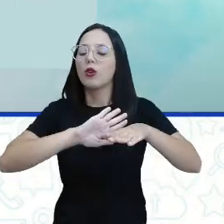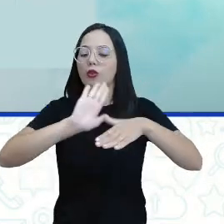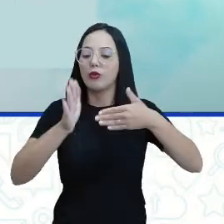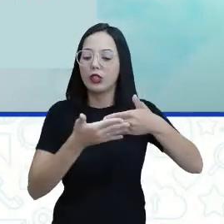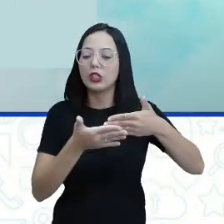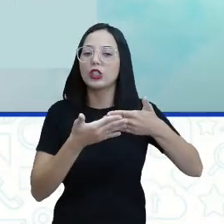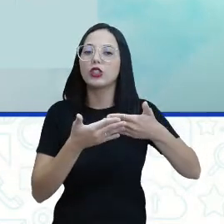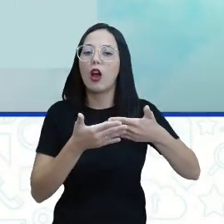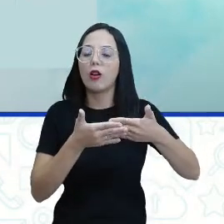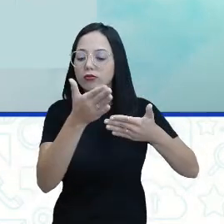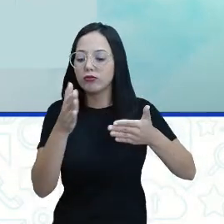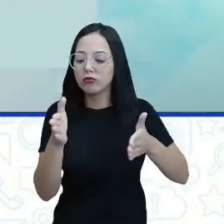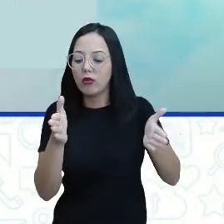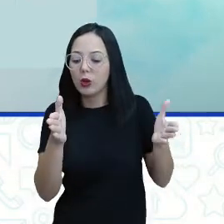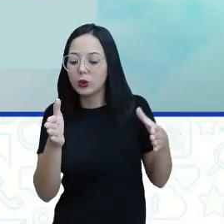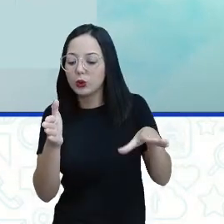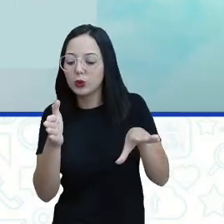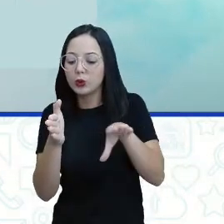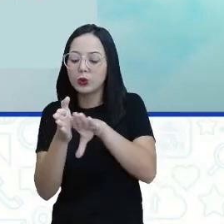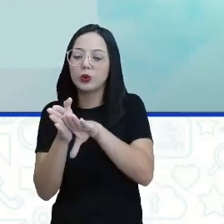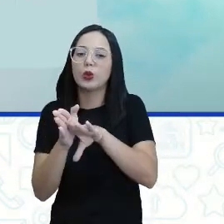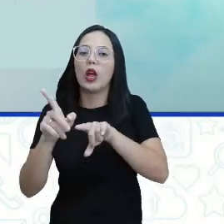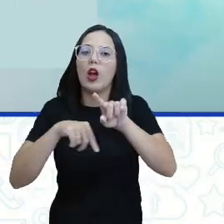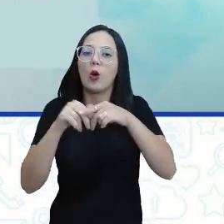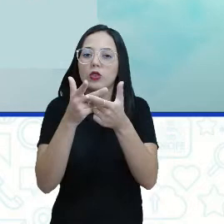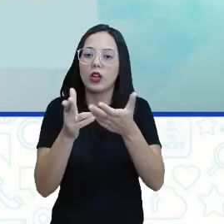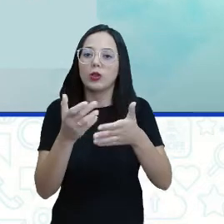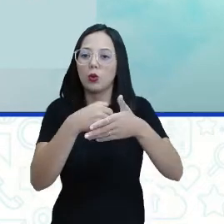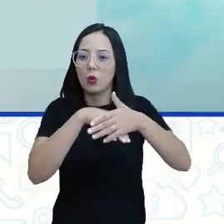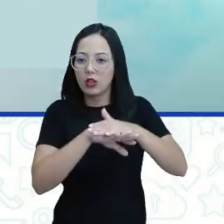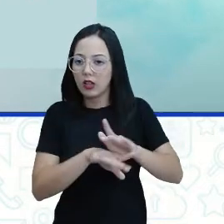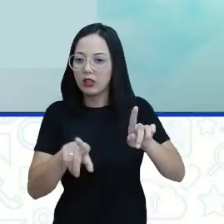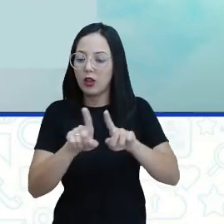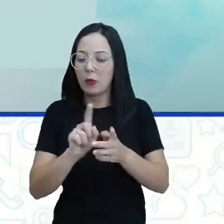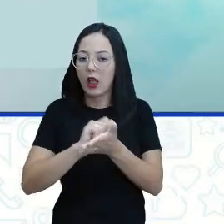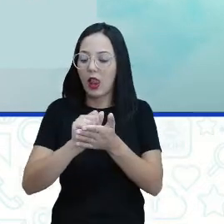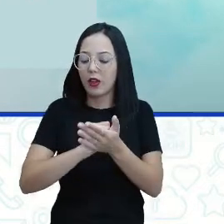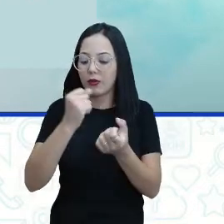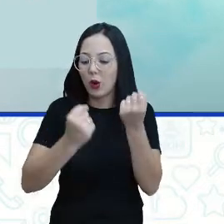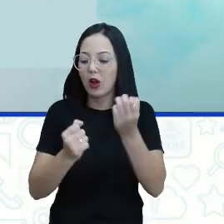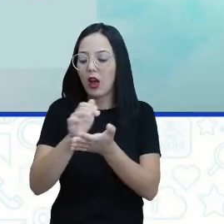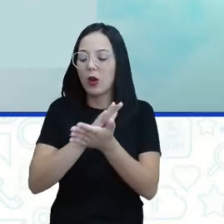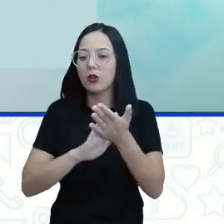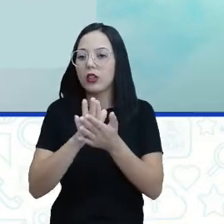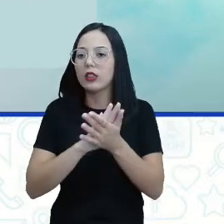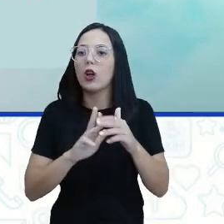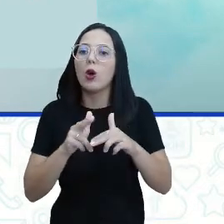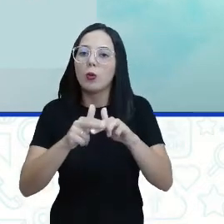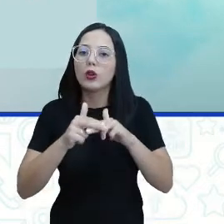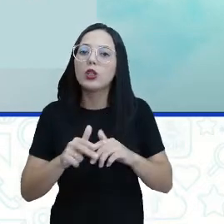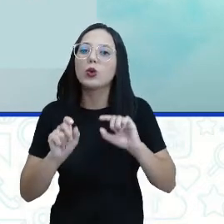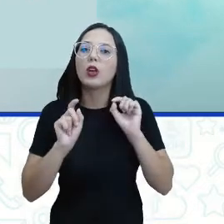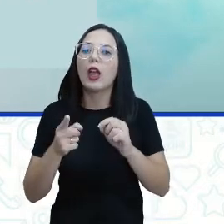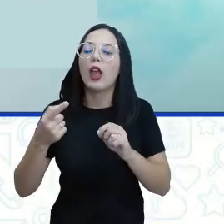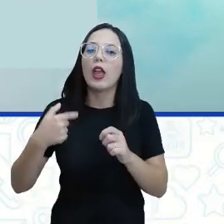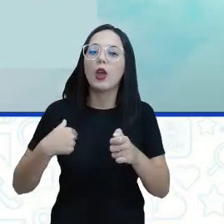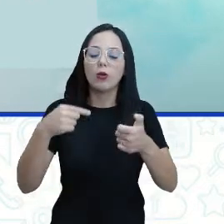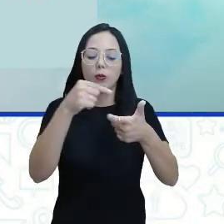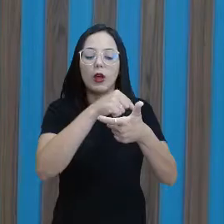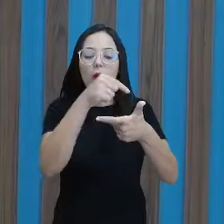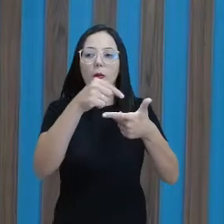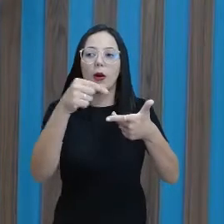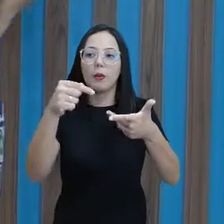da garagem, não deixar objetos nas vagas, não lavar o carro na garagem. Então, observem que eu estou enumerando